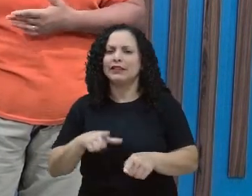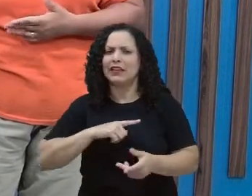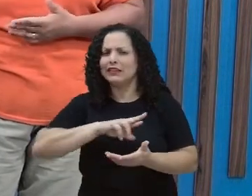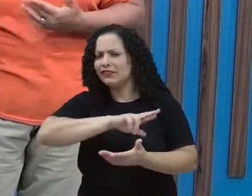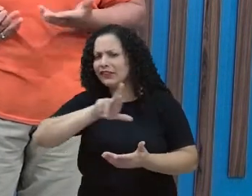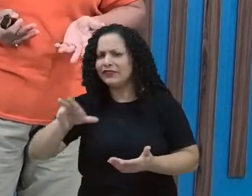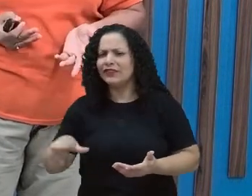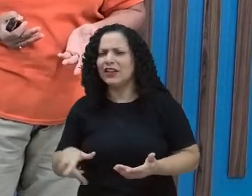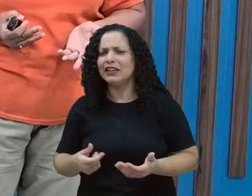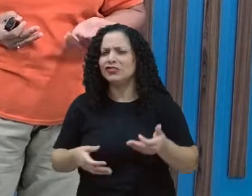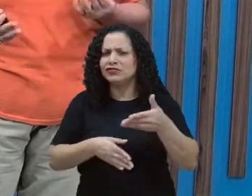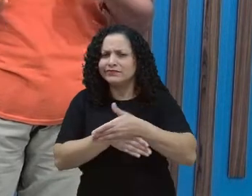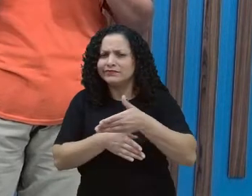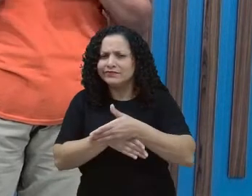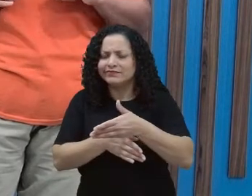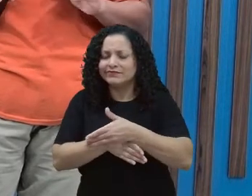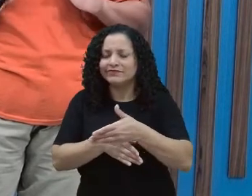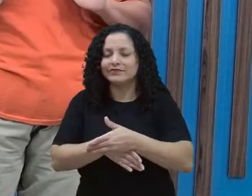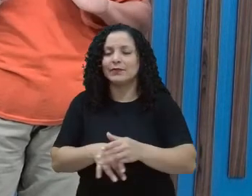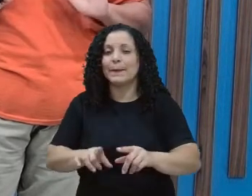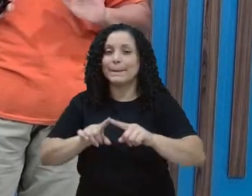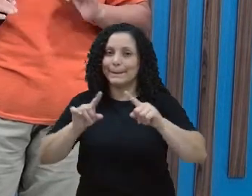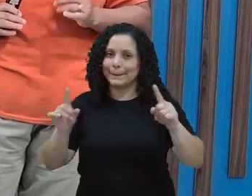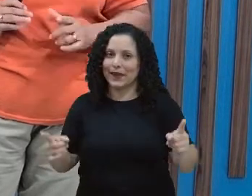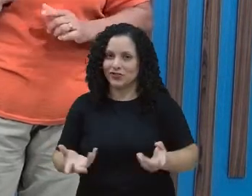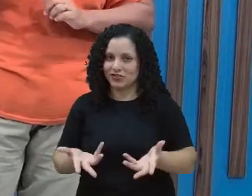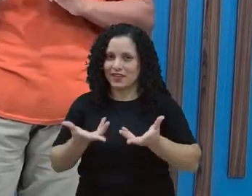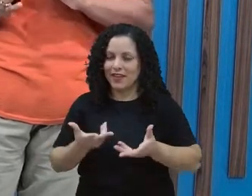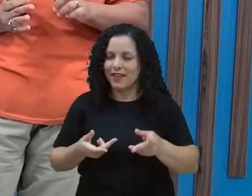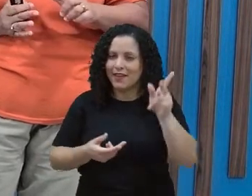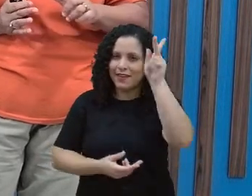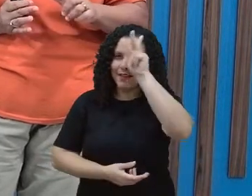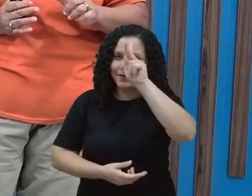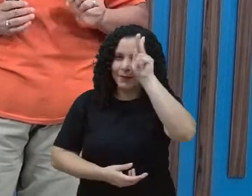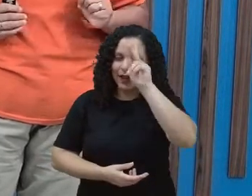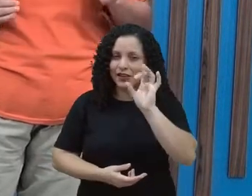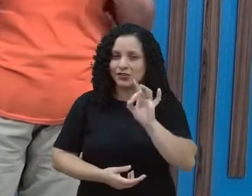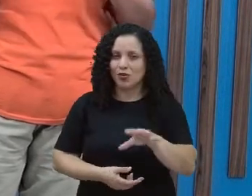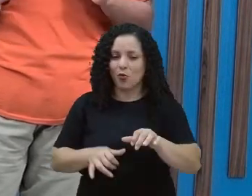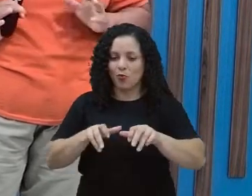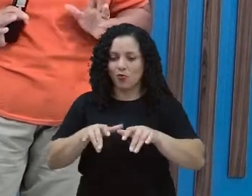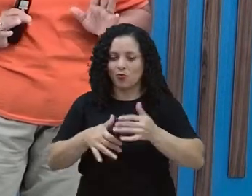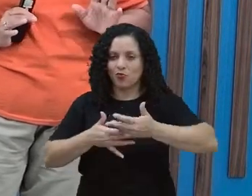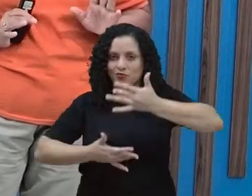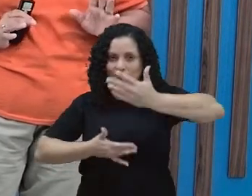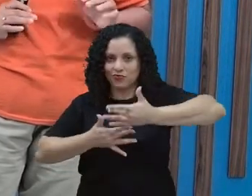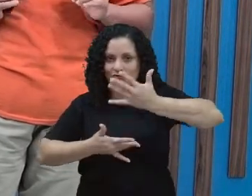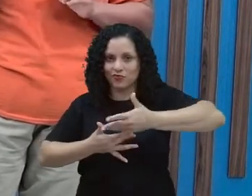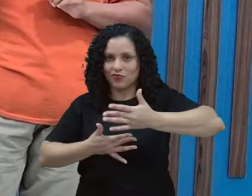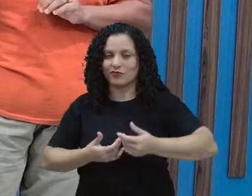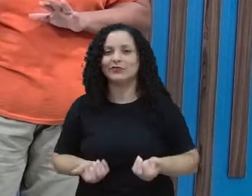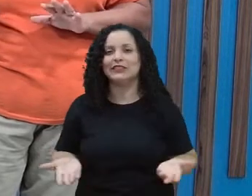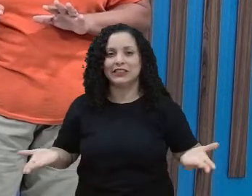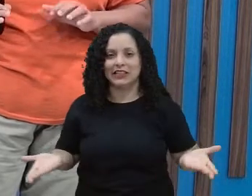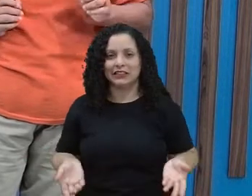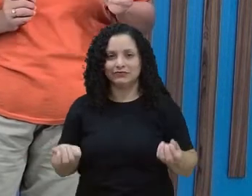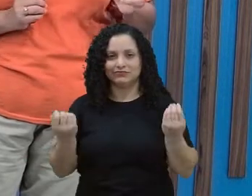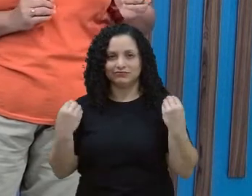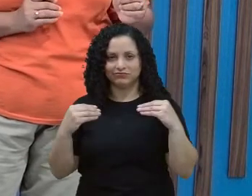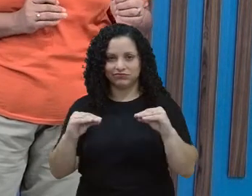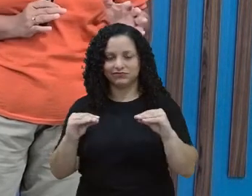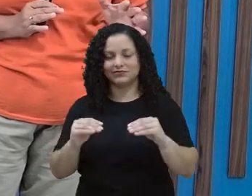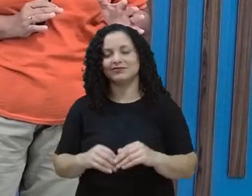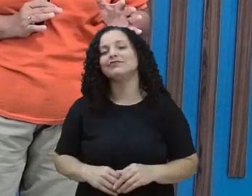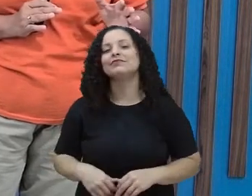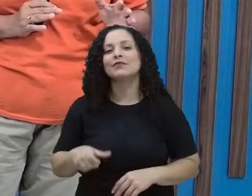em algumas outras aulas. Mas se vocês quiserem relembrar, é só pedir aí no chat que a gente faz isso. Eu falo, a